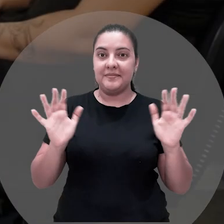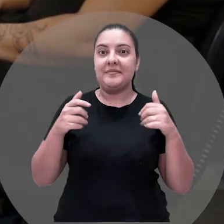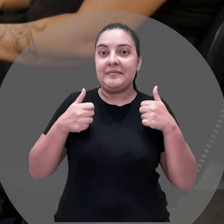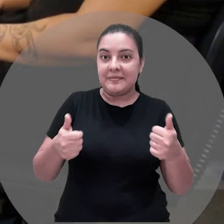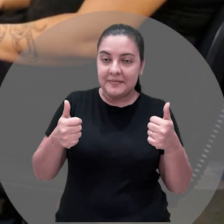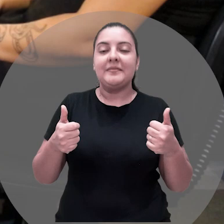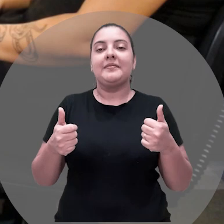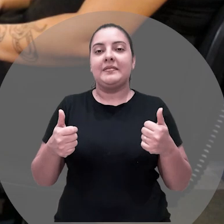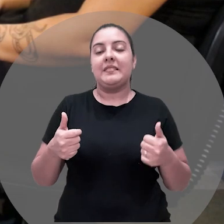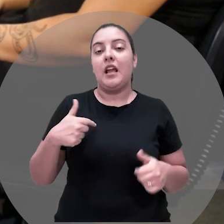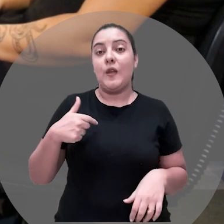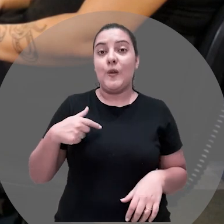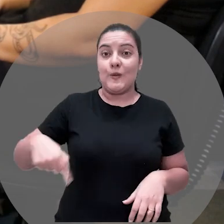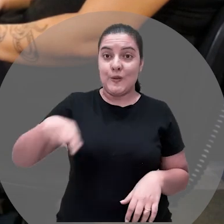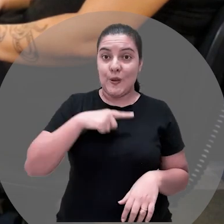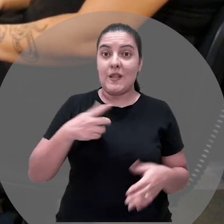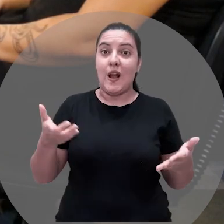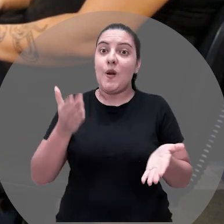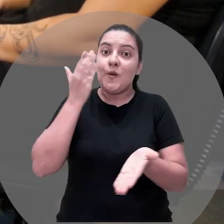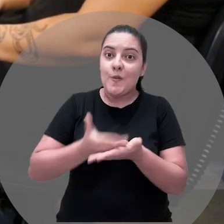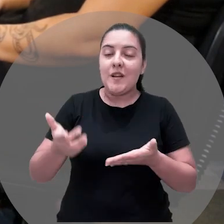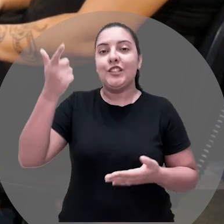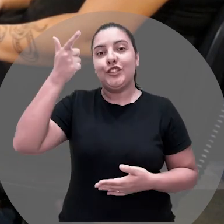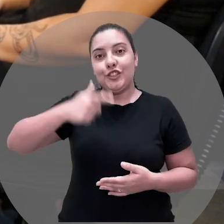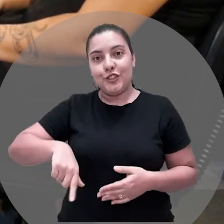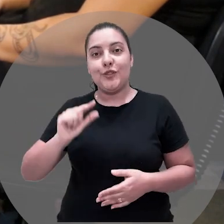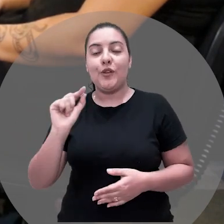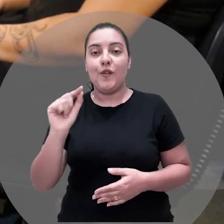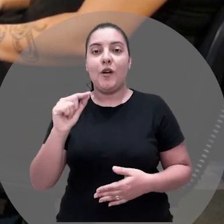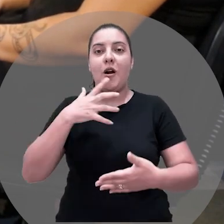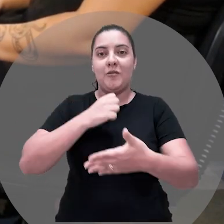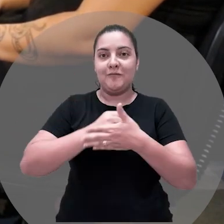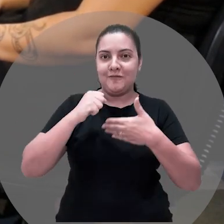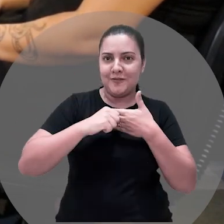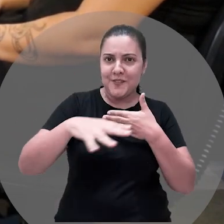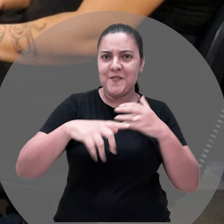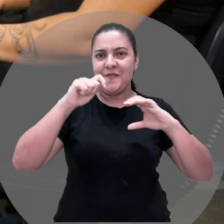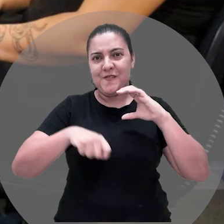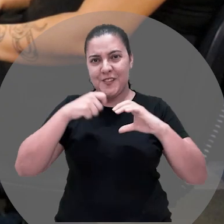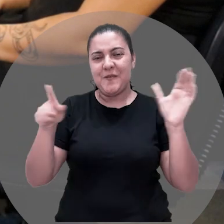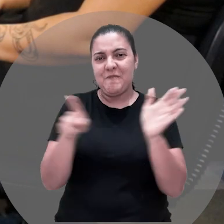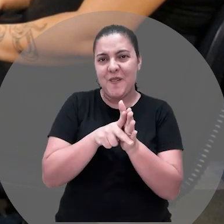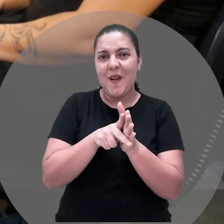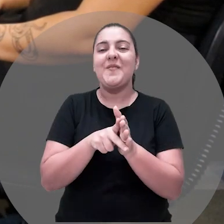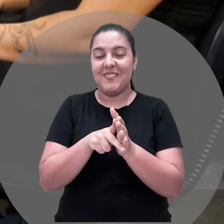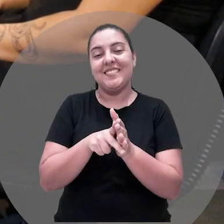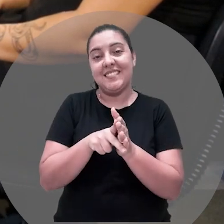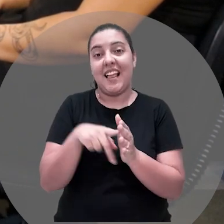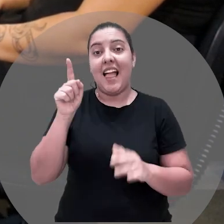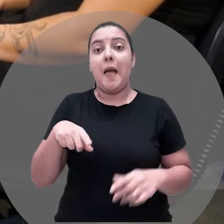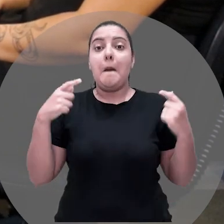Olá pessoal tudo bom nós estamos aqui começando mais um episódio do nosso pode videocast